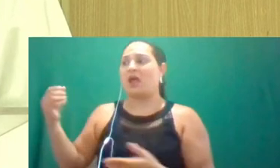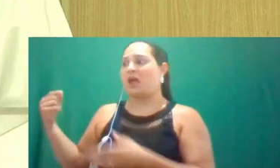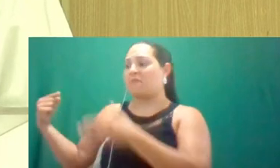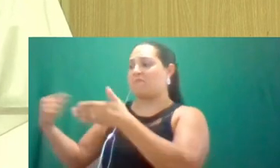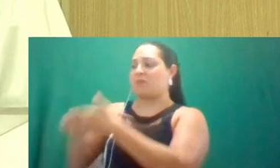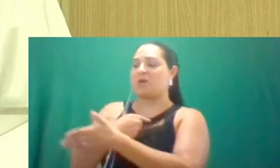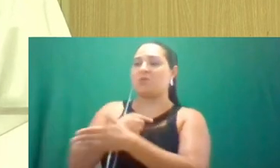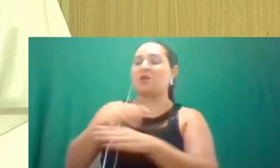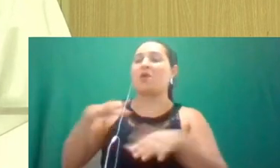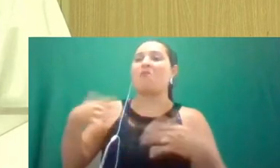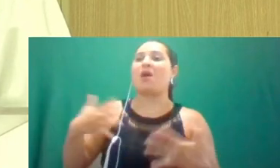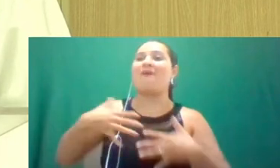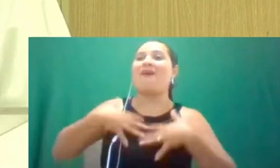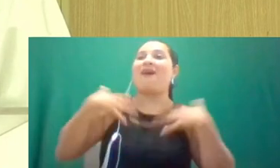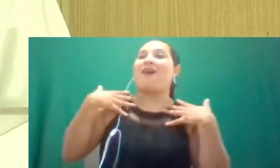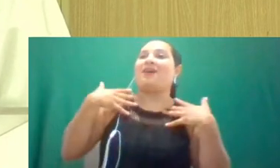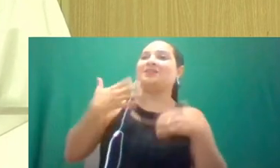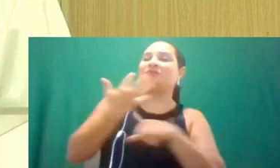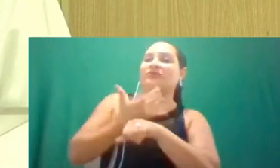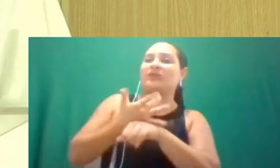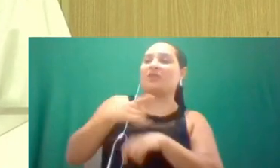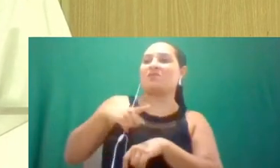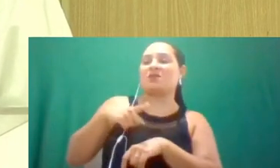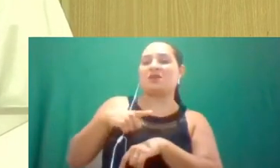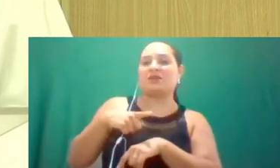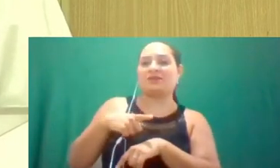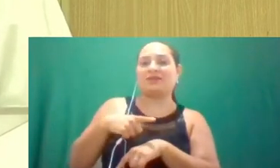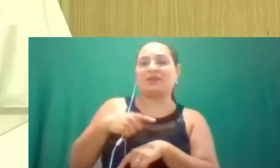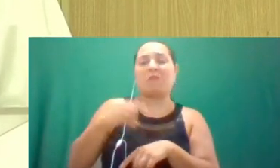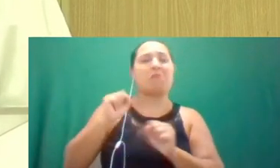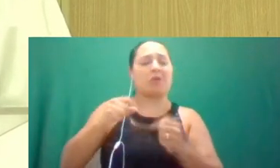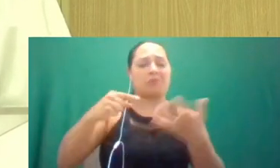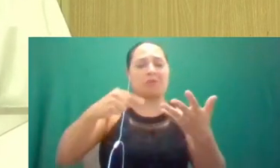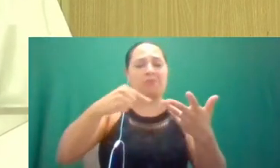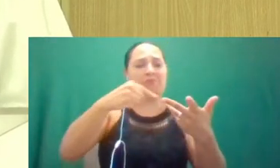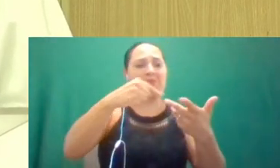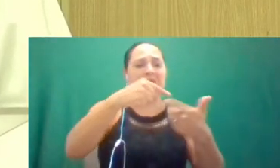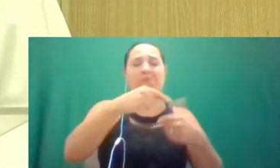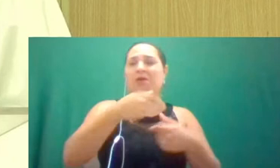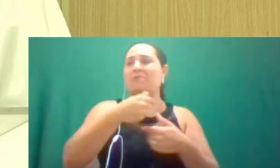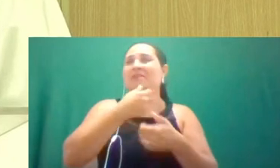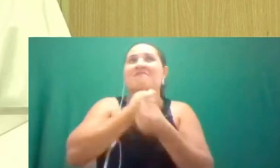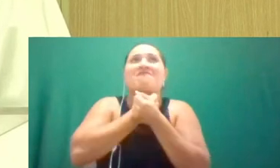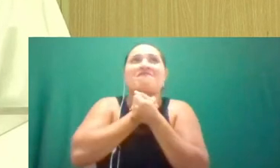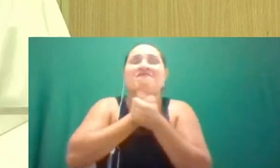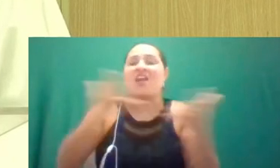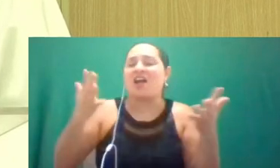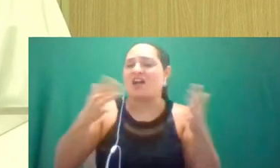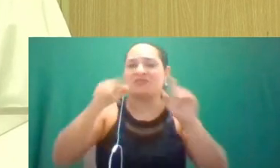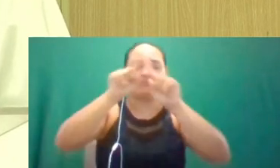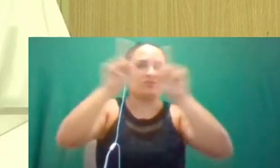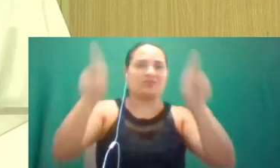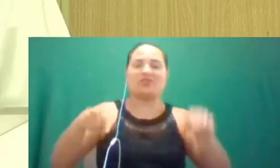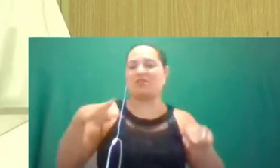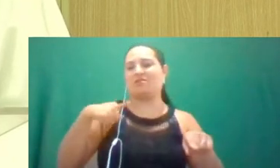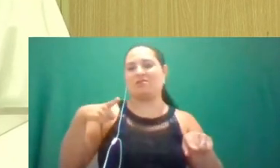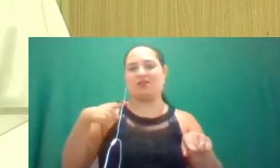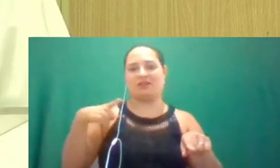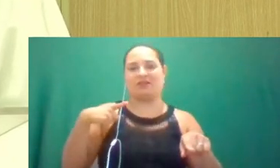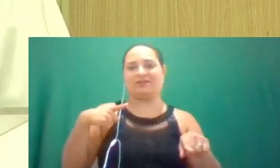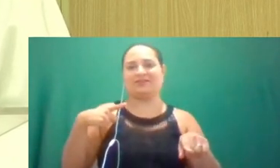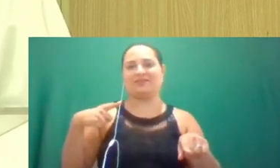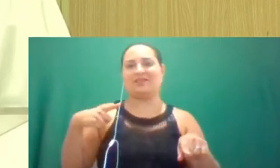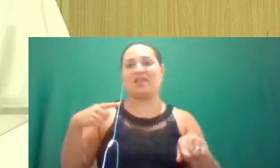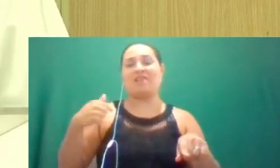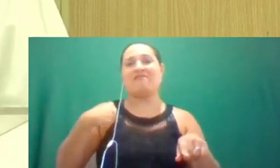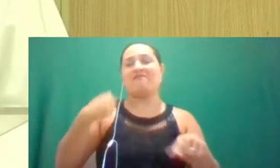Porque universidade pública importa. Porque educação transforma as pessoas. E as pessoas transformam